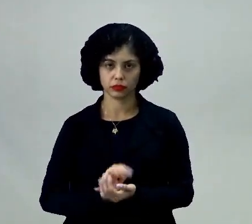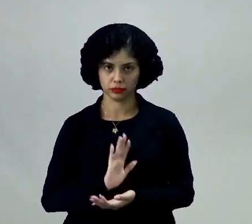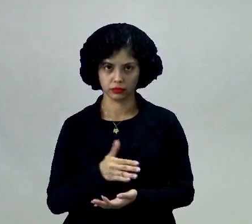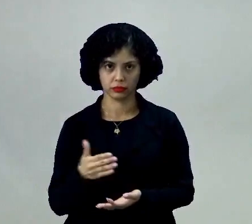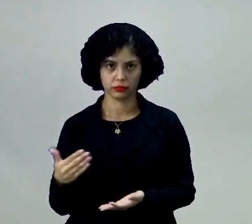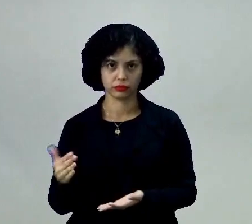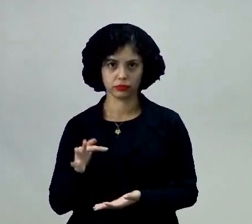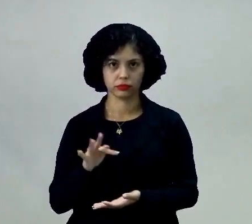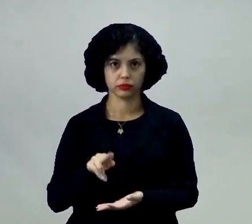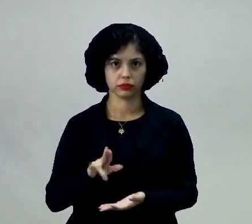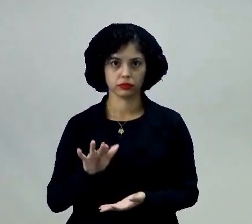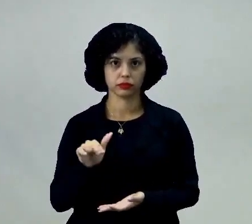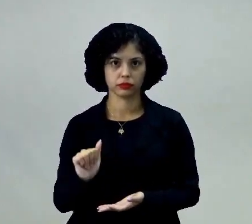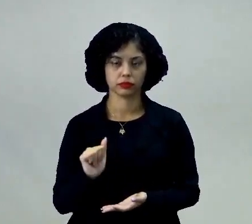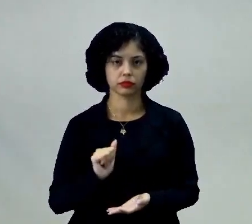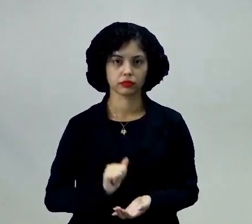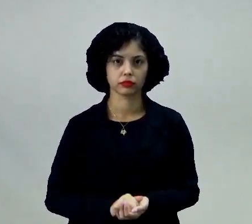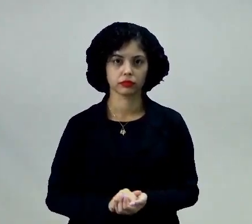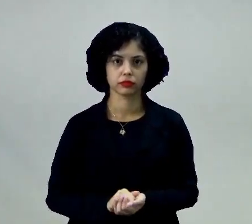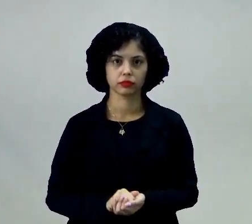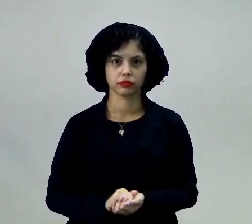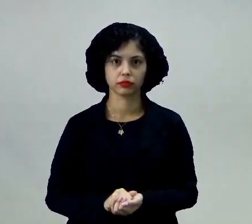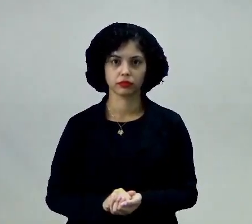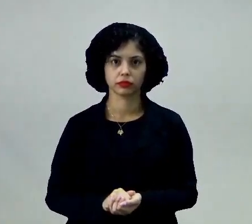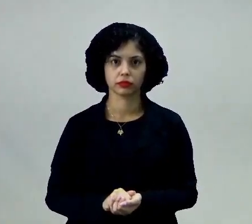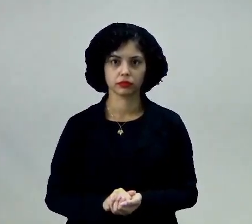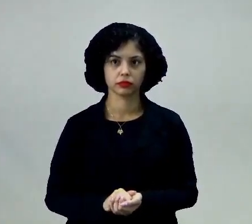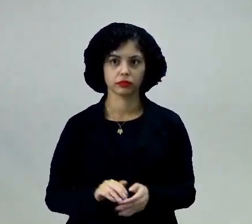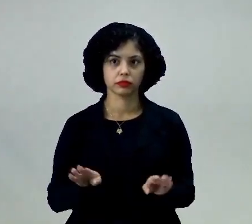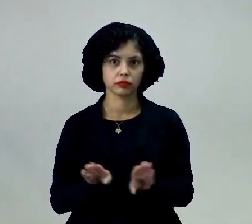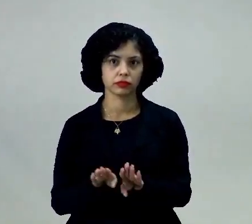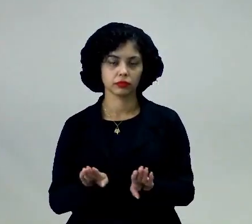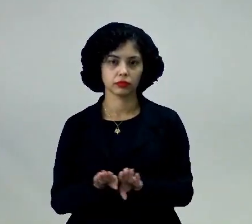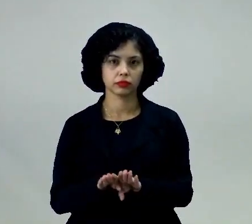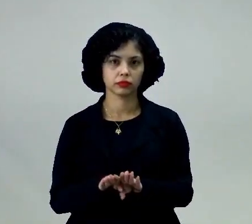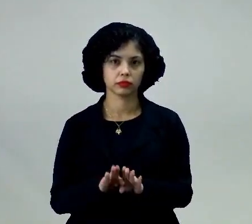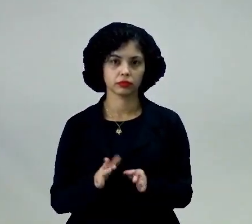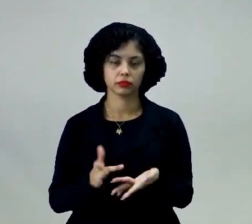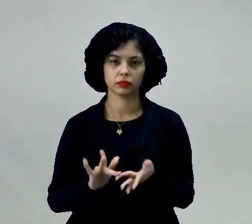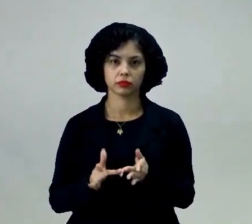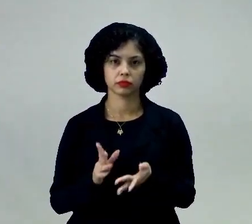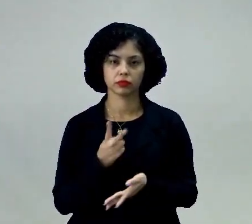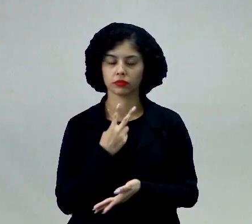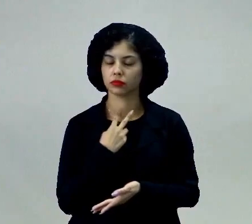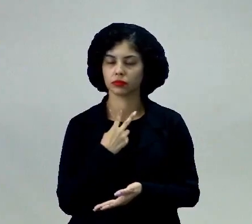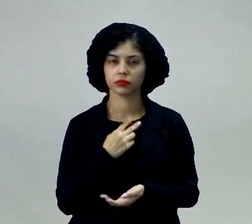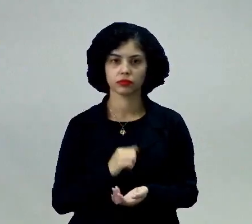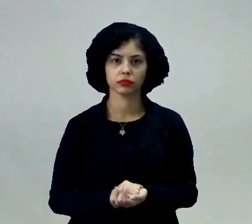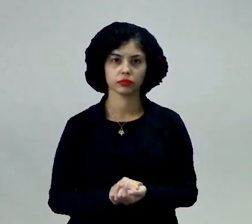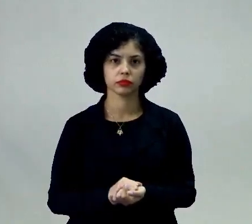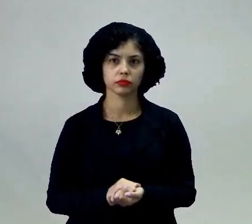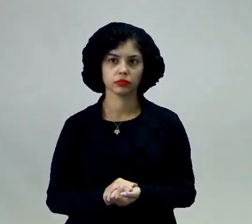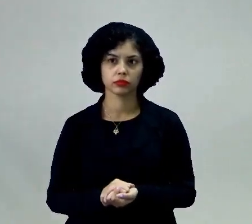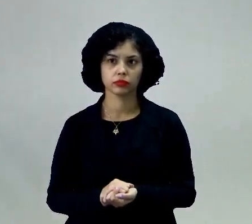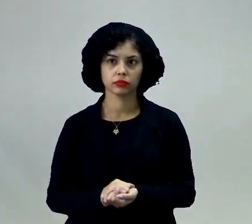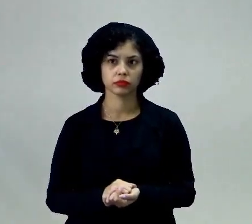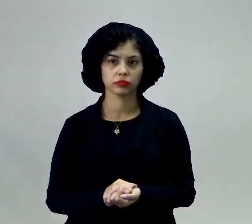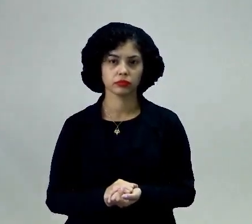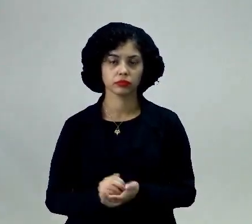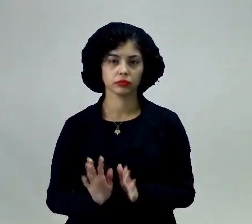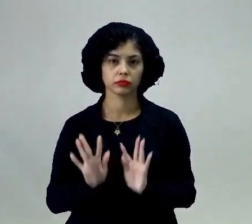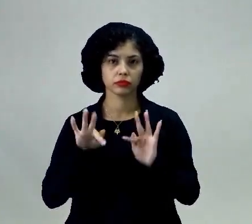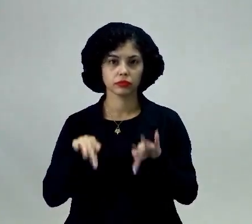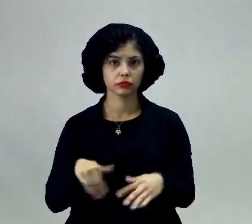enquanto fauna e flora, algo absolutamente intocável. Tudo bem para vocês?